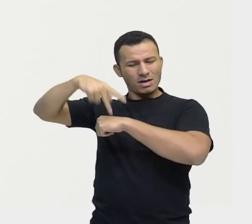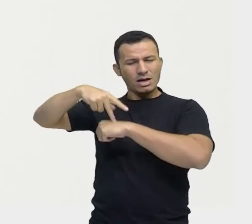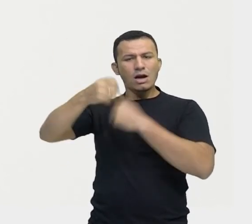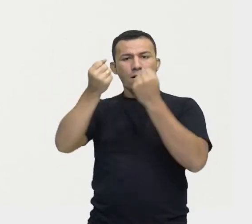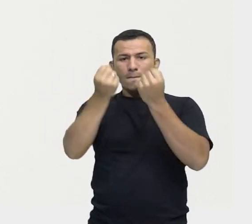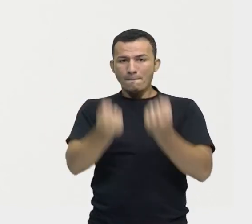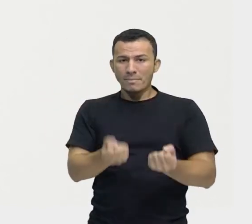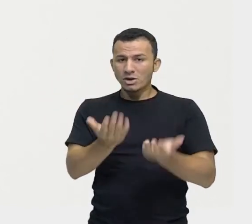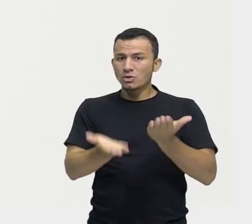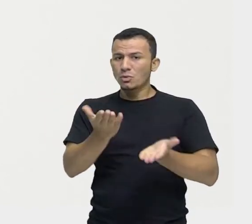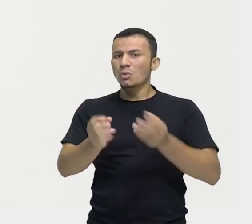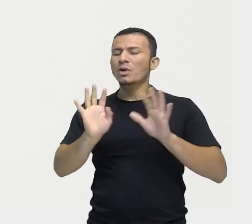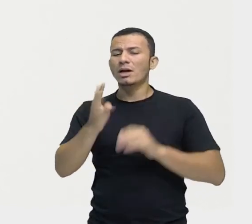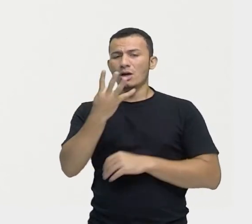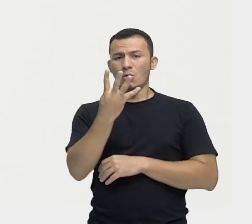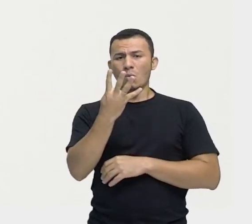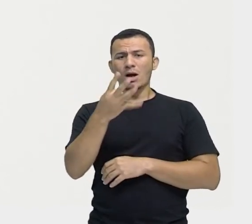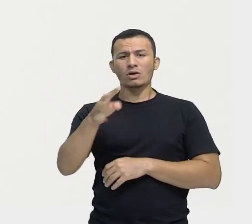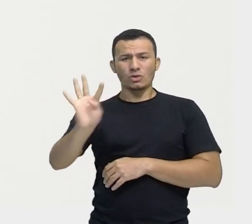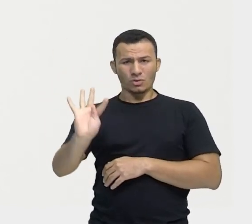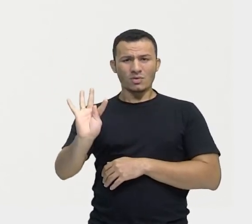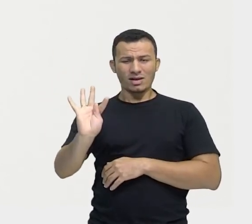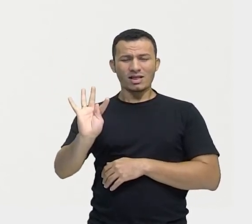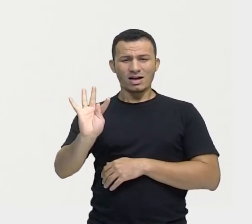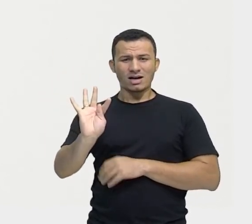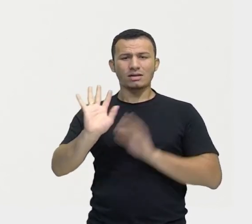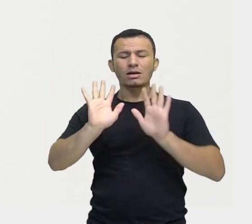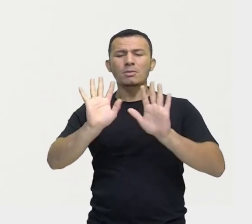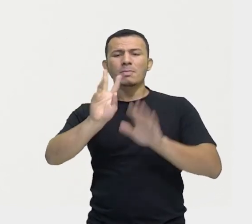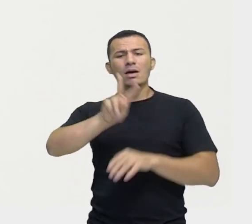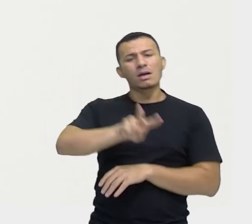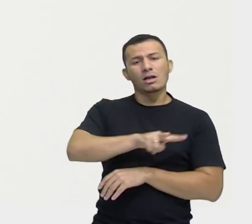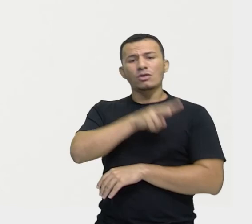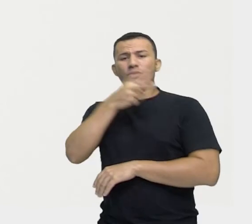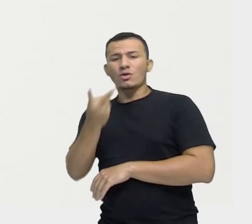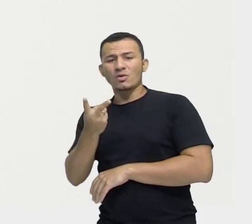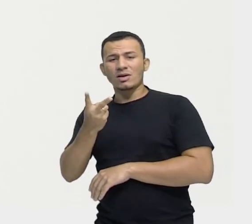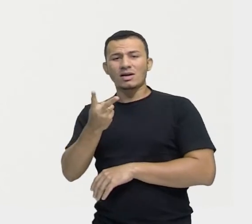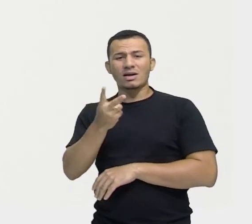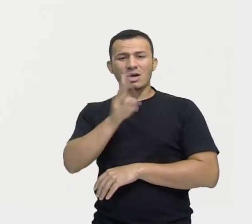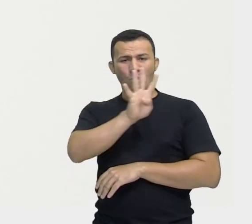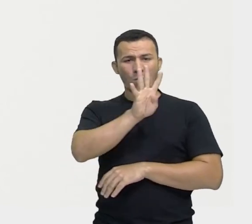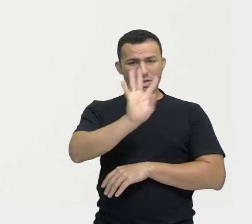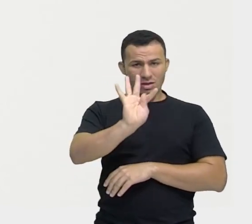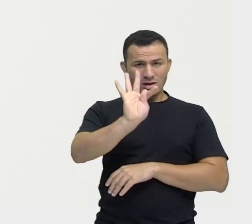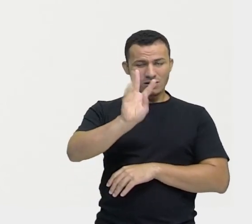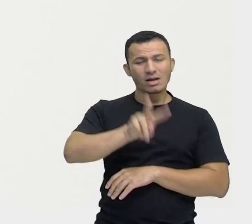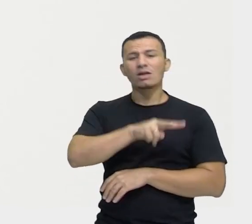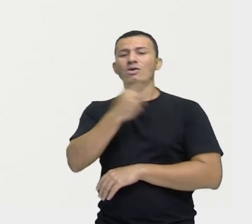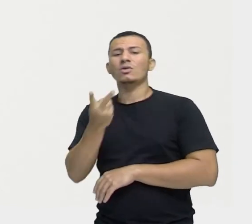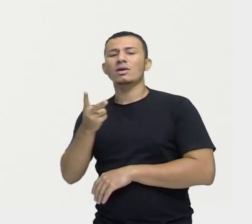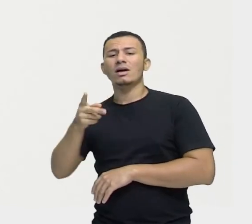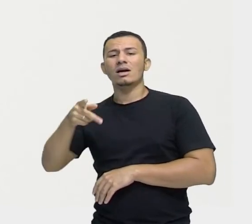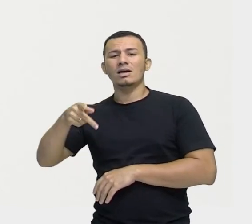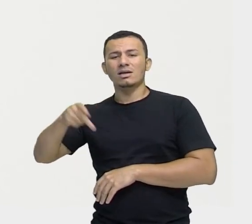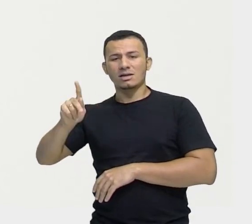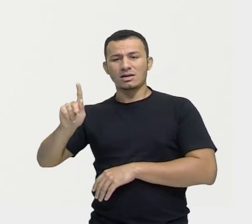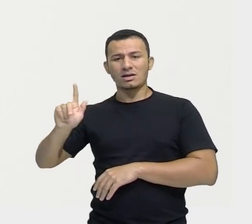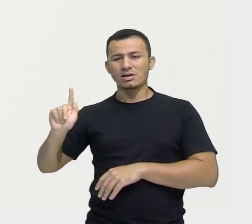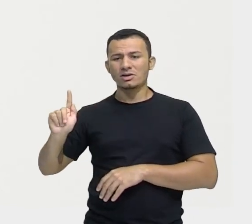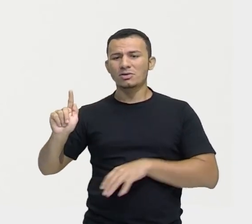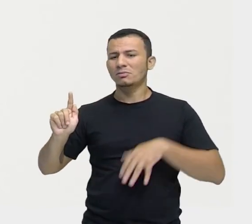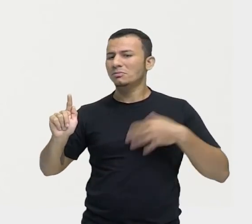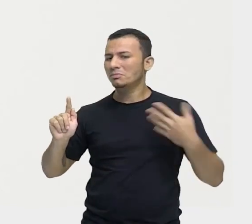toneladas. Qual o valor desse peso em quilos? Bom, como é que eu faço para fazer